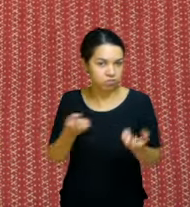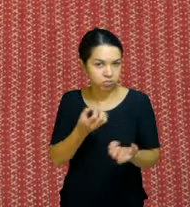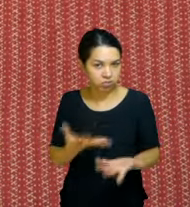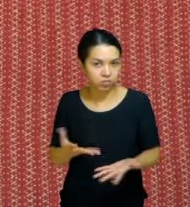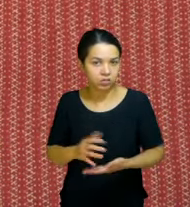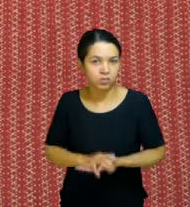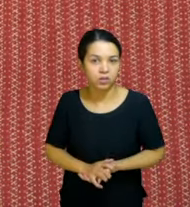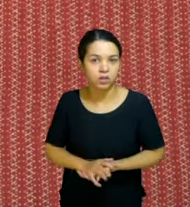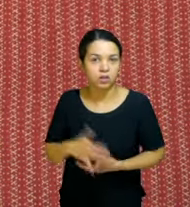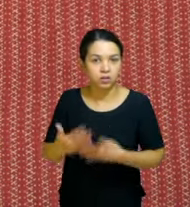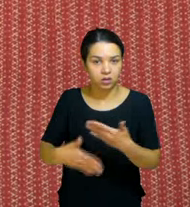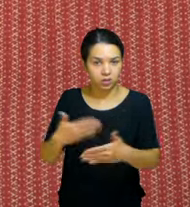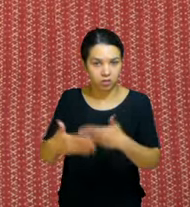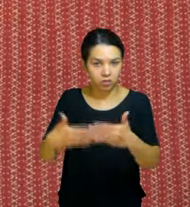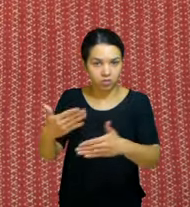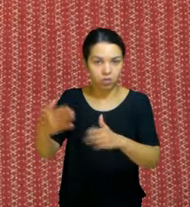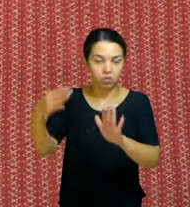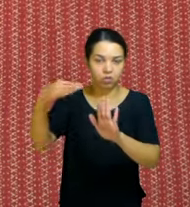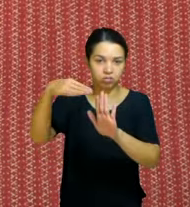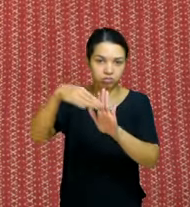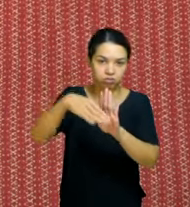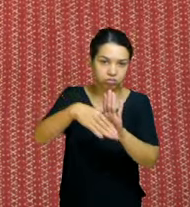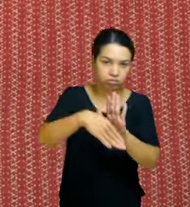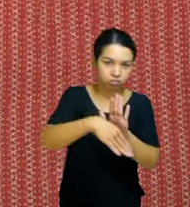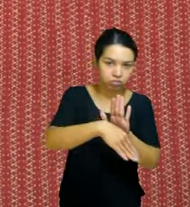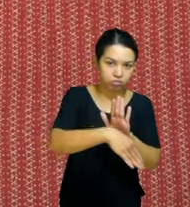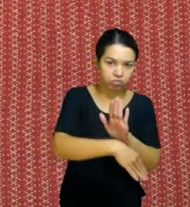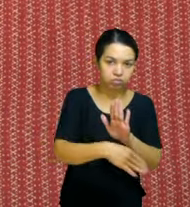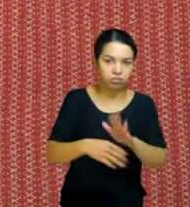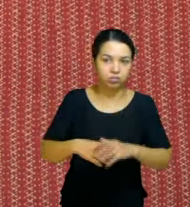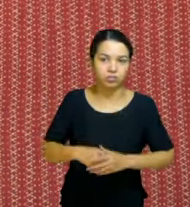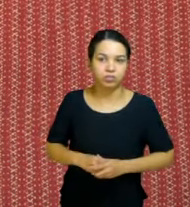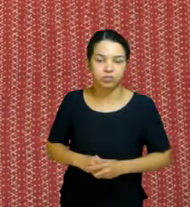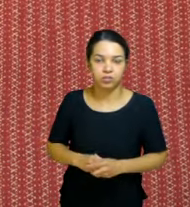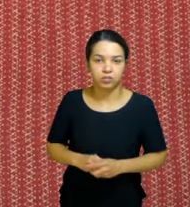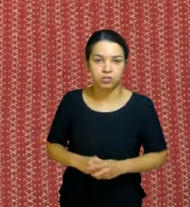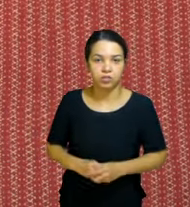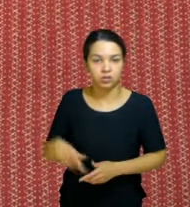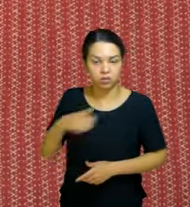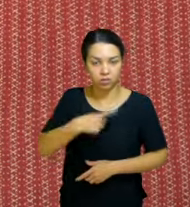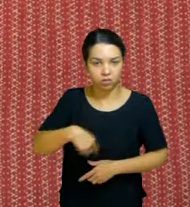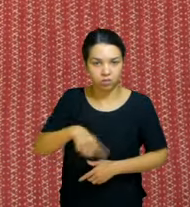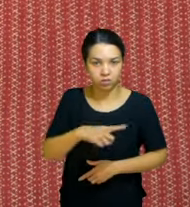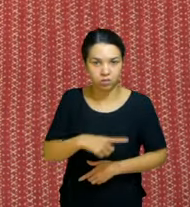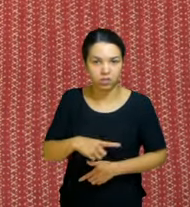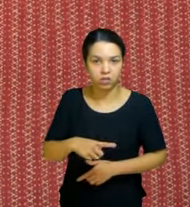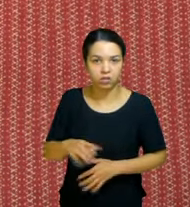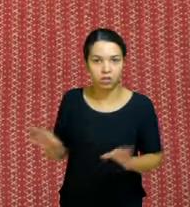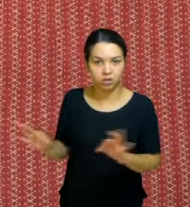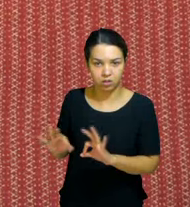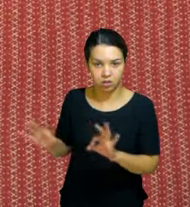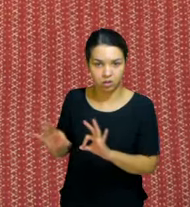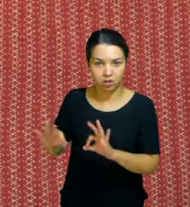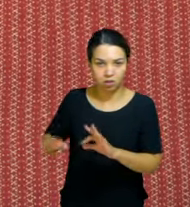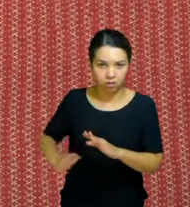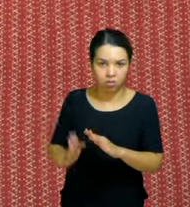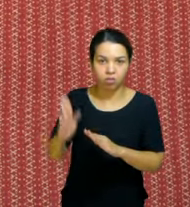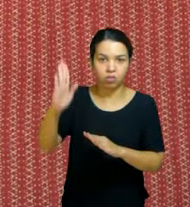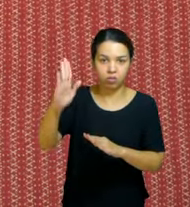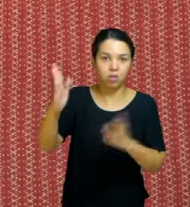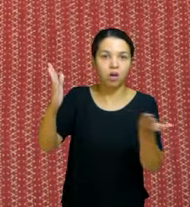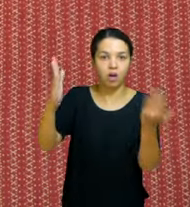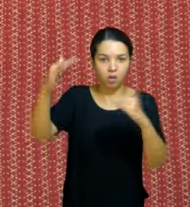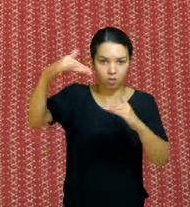foi decadente a situação. A situação é decadente. Então, a gente pegou o nada, pegou o ápice, e agora estamos pegando